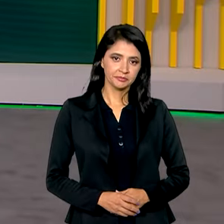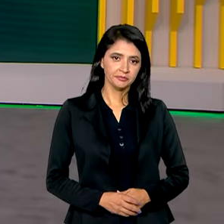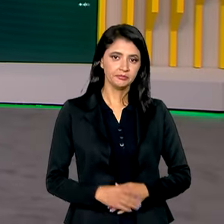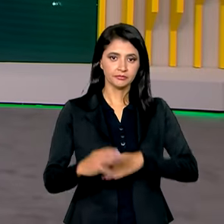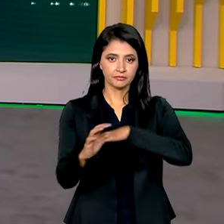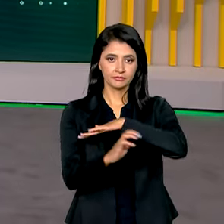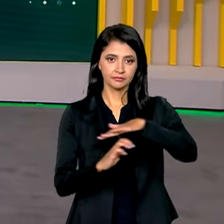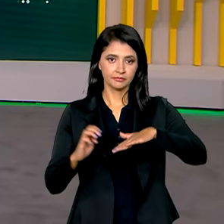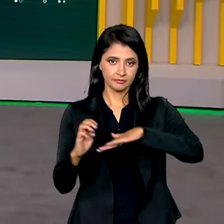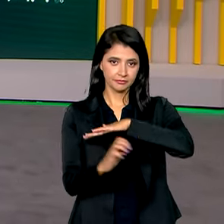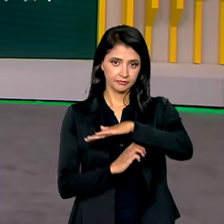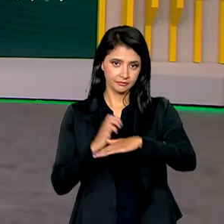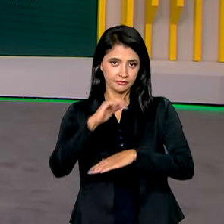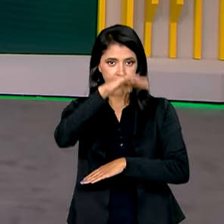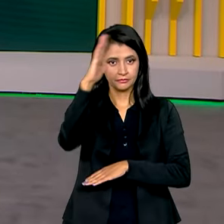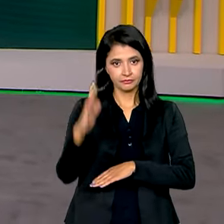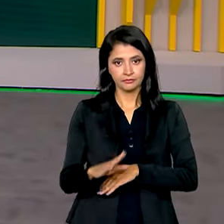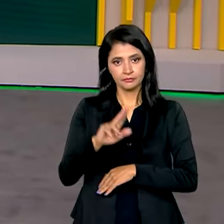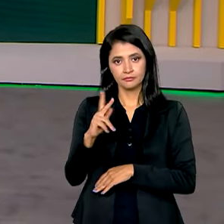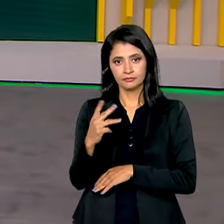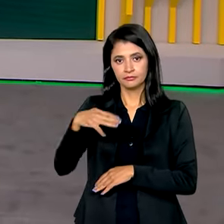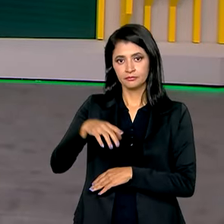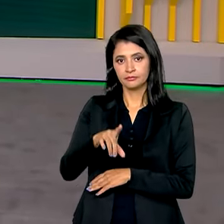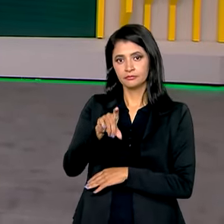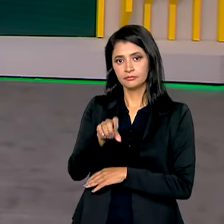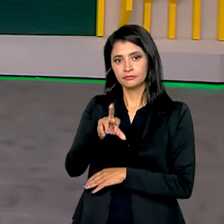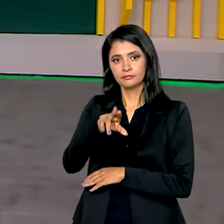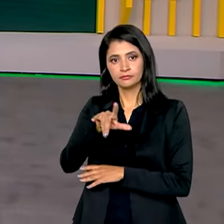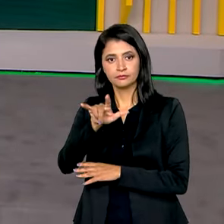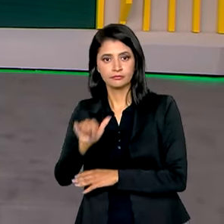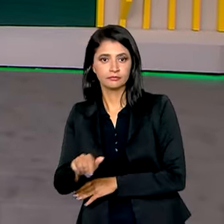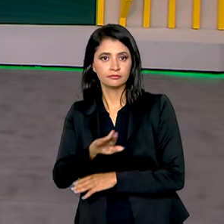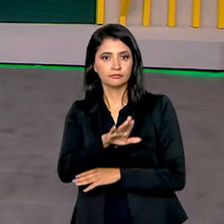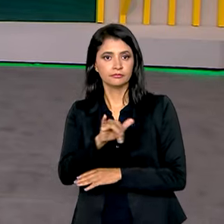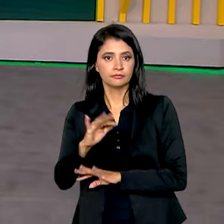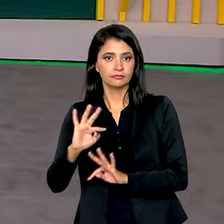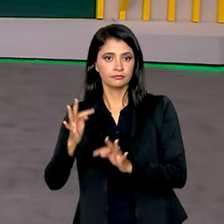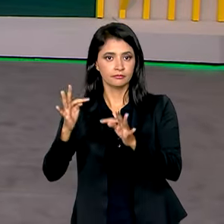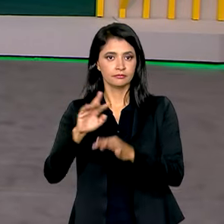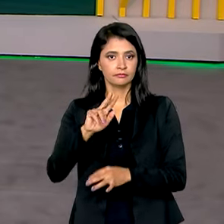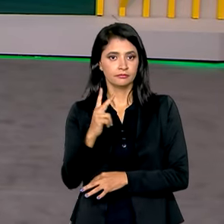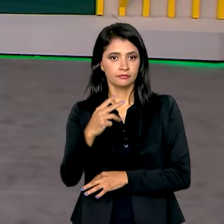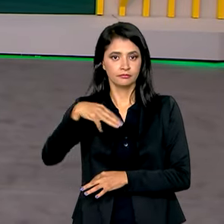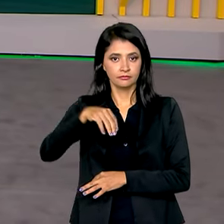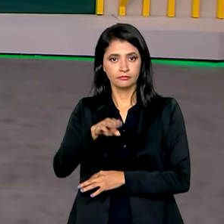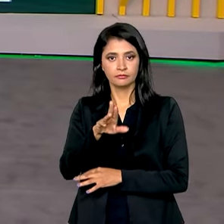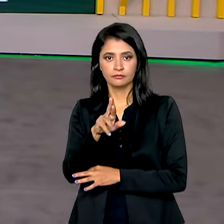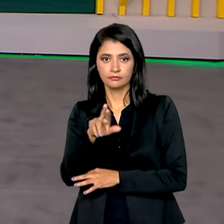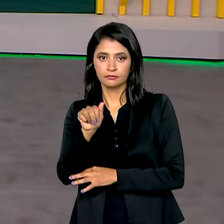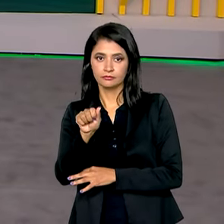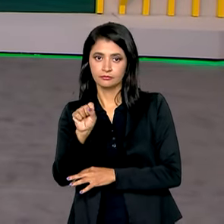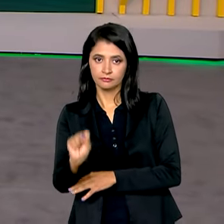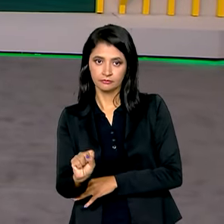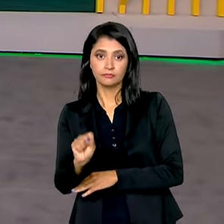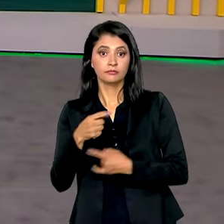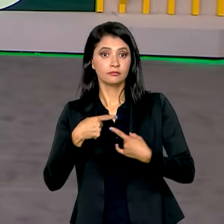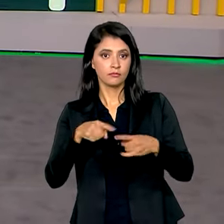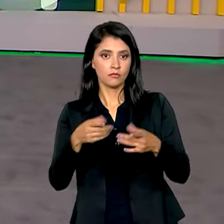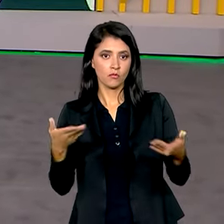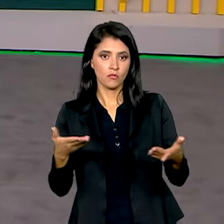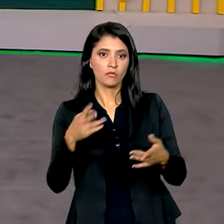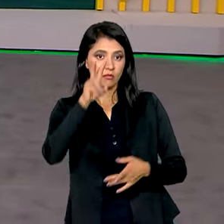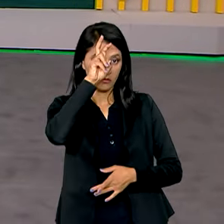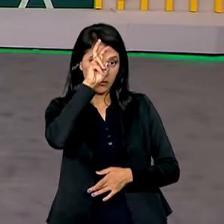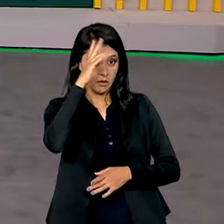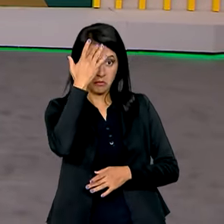A empresa brasileira de hemoderivados e biotecnologia, a Hemobras, irá inaugurar nesta quinta-feira uma fábrica